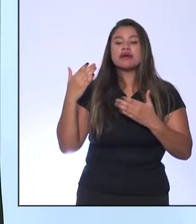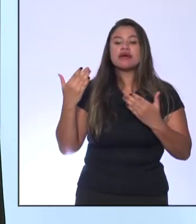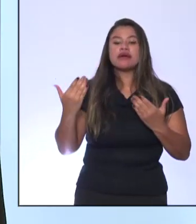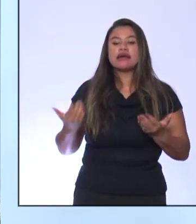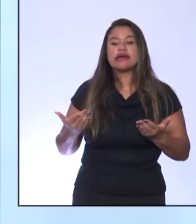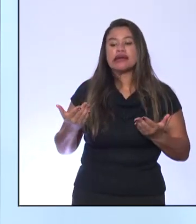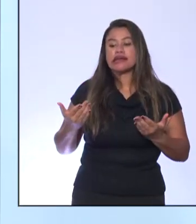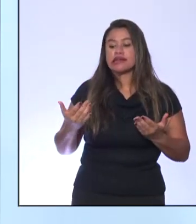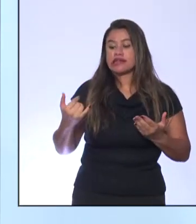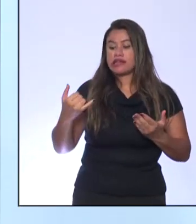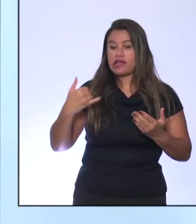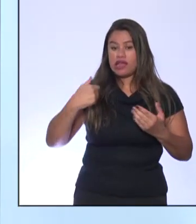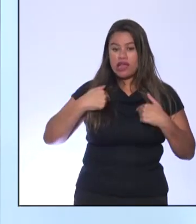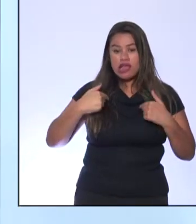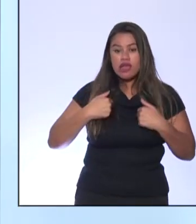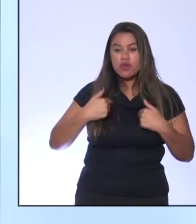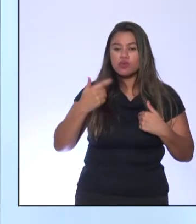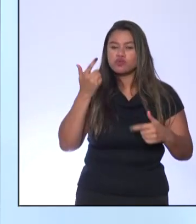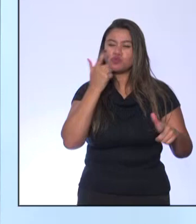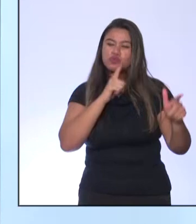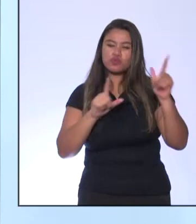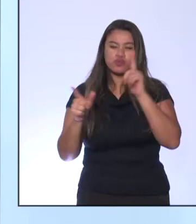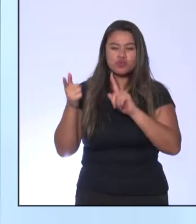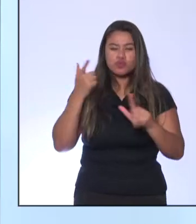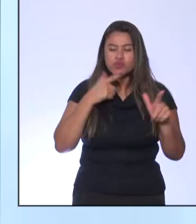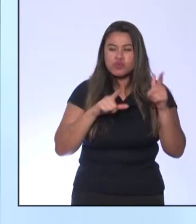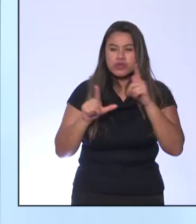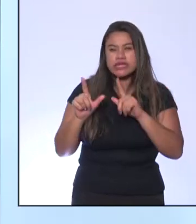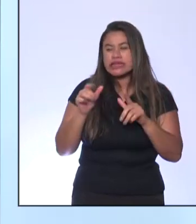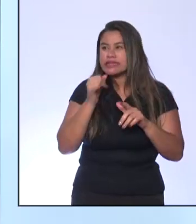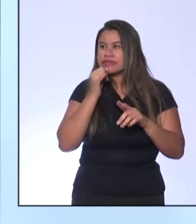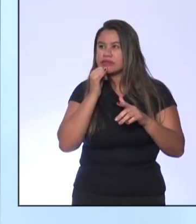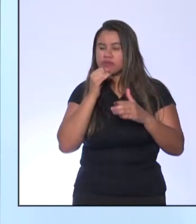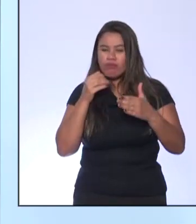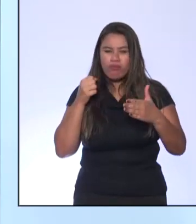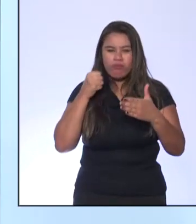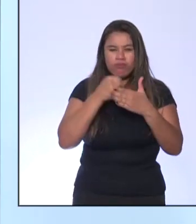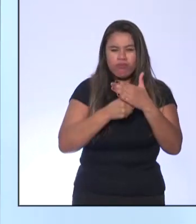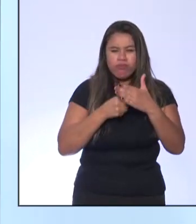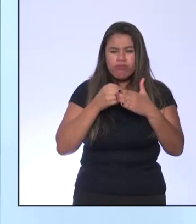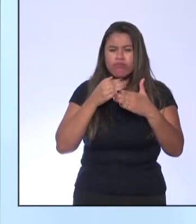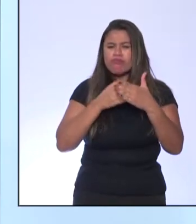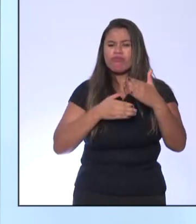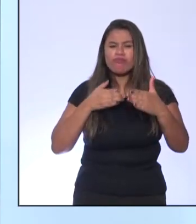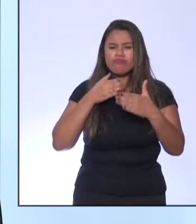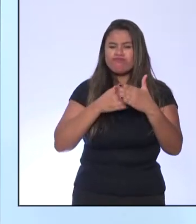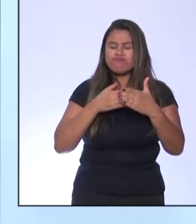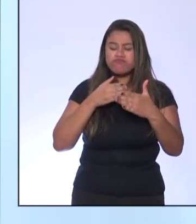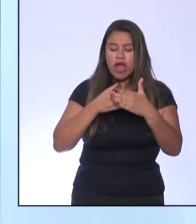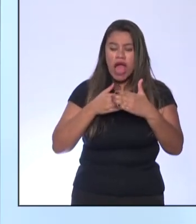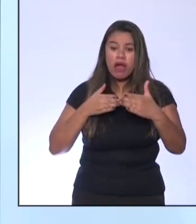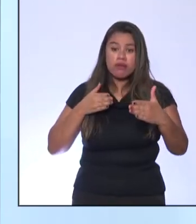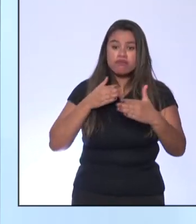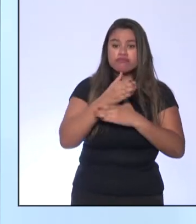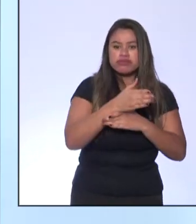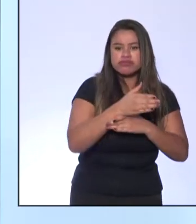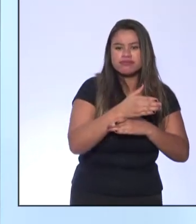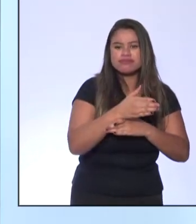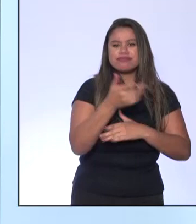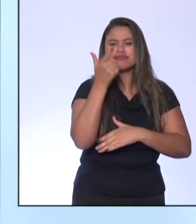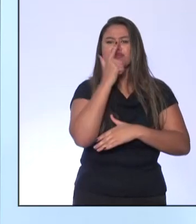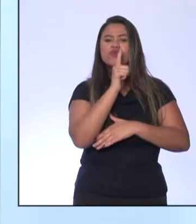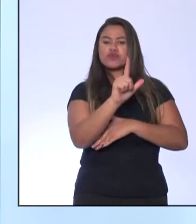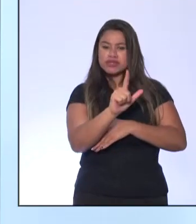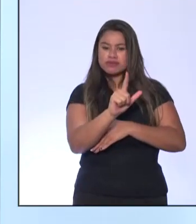nós somos capazes de superar as nossas dificuldades sozinhos, e se nós somos capazes de alcançar os